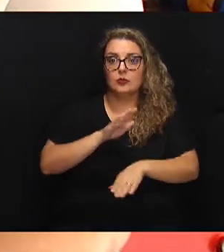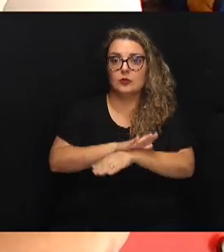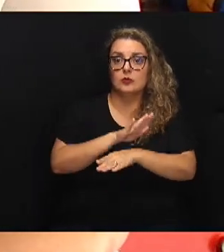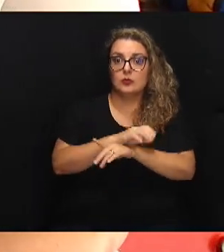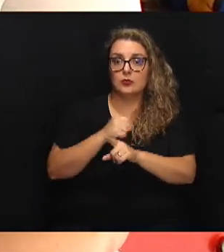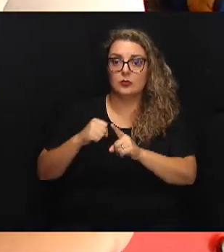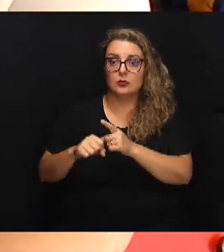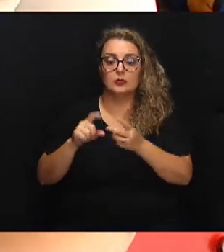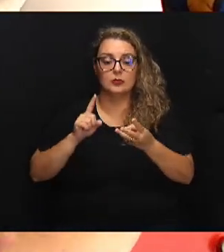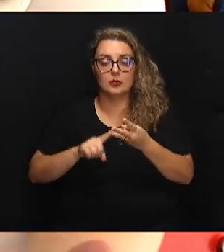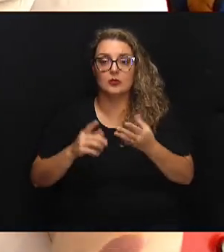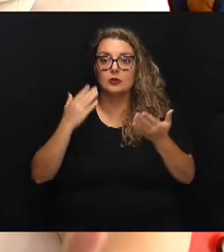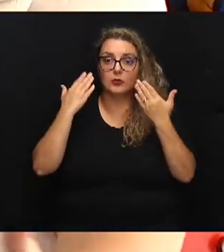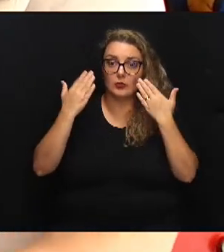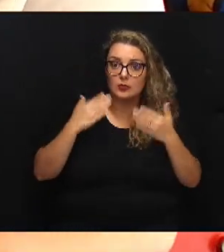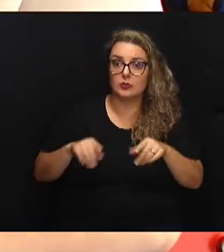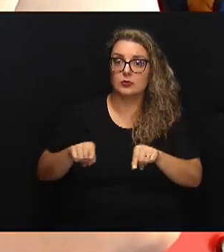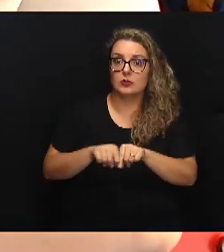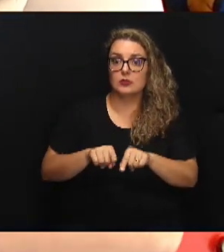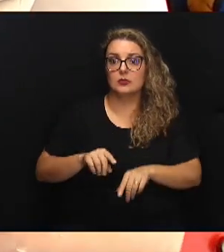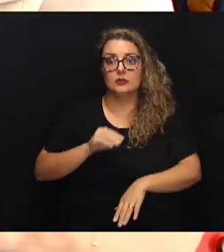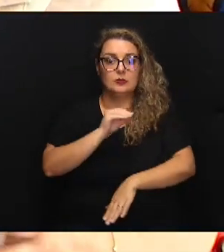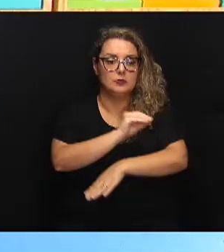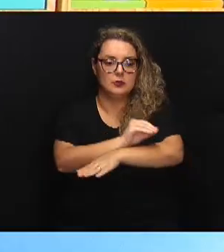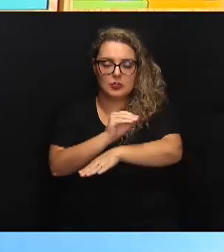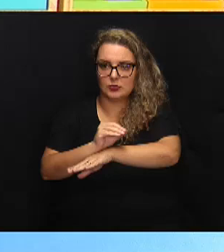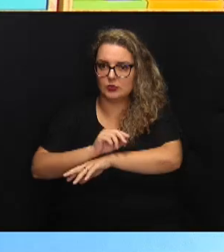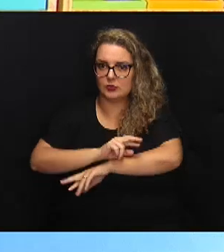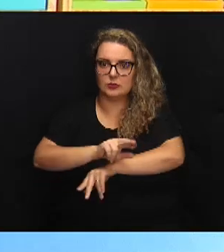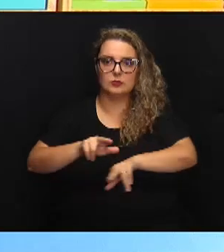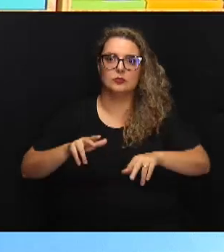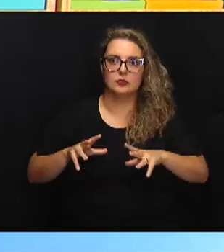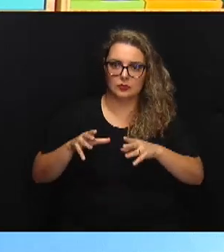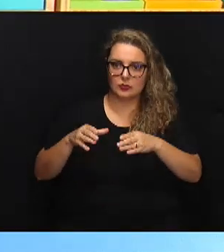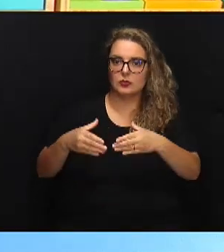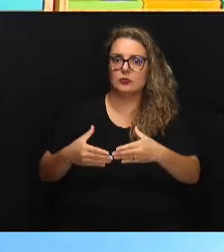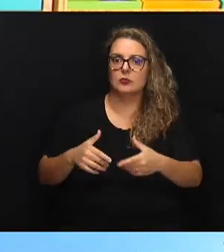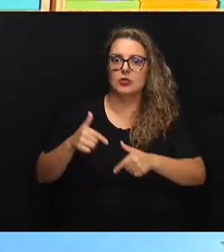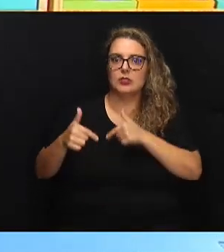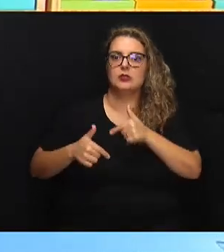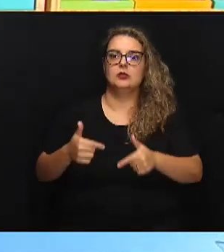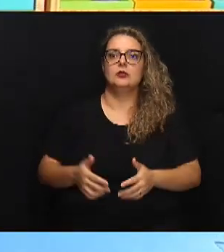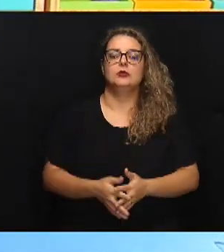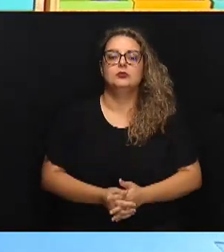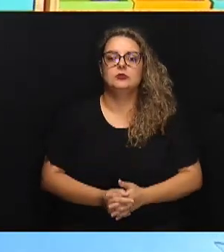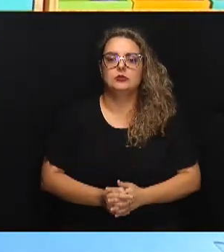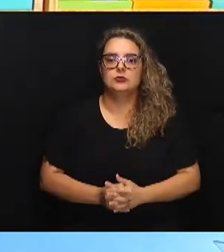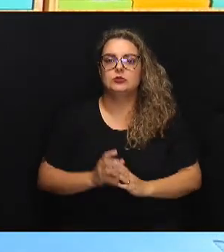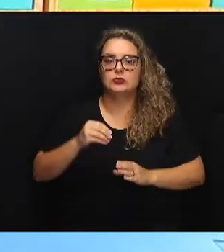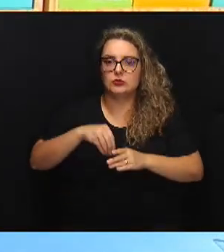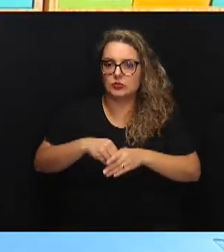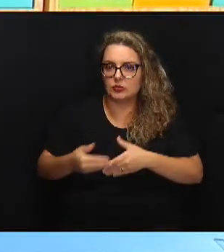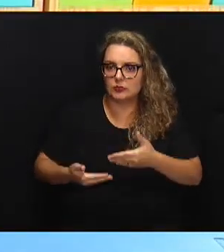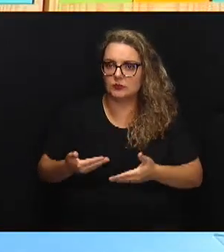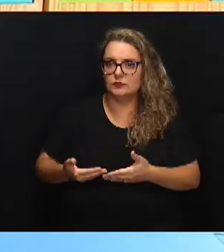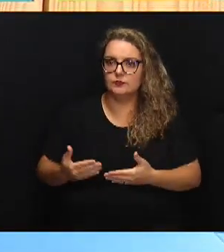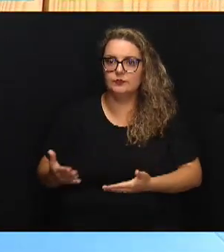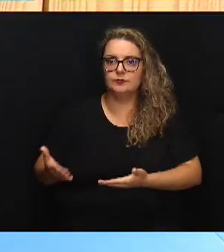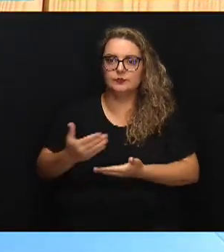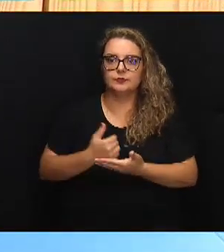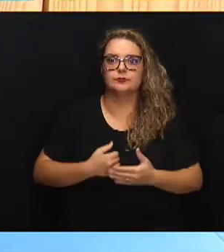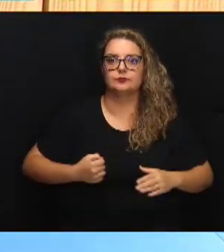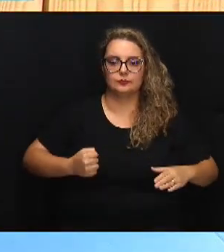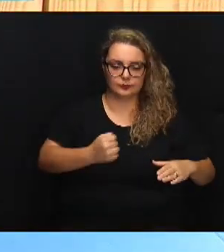um psicólogo, além dos cuidadores, enfim, né, toda uma equipe de trabalho dentro do serviço de acolhimento,